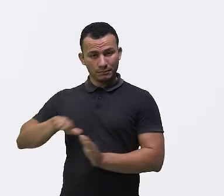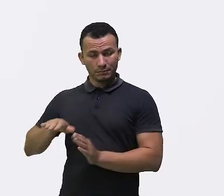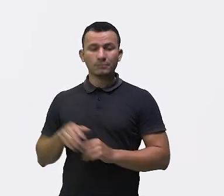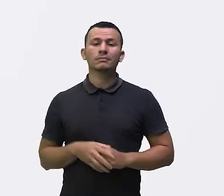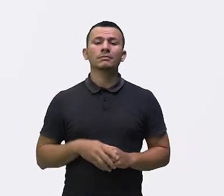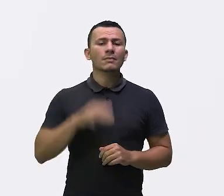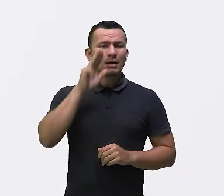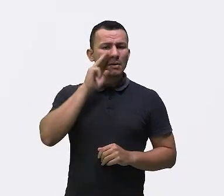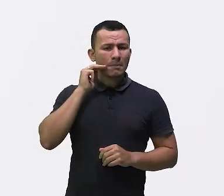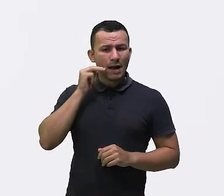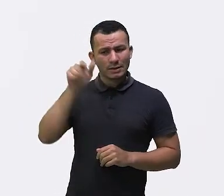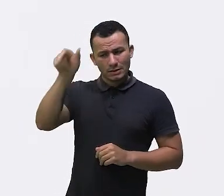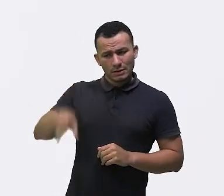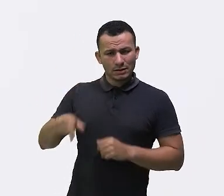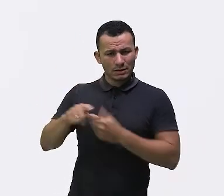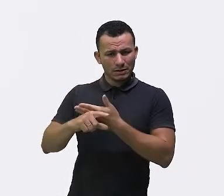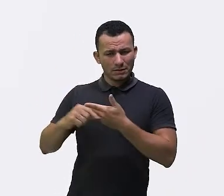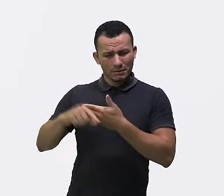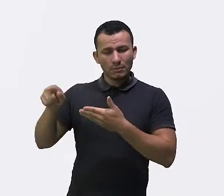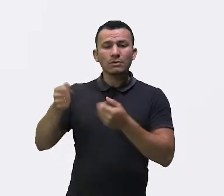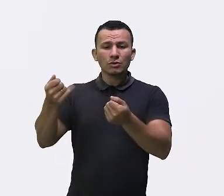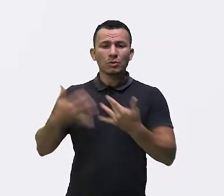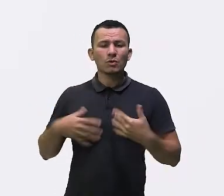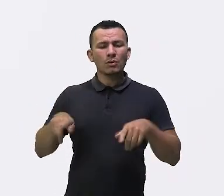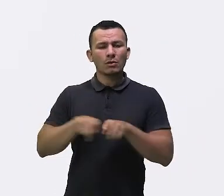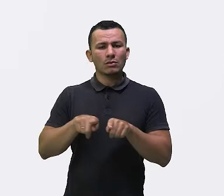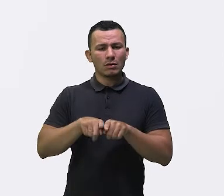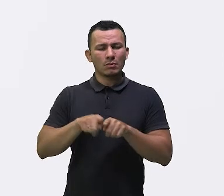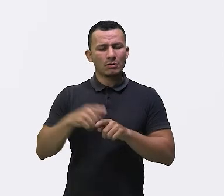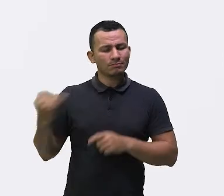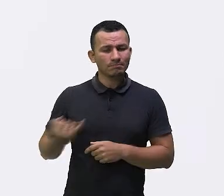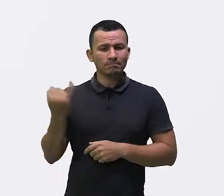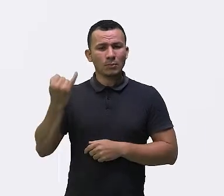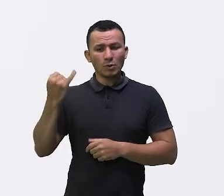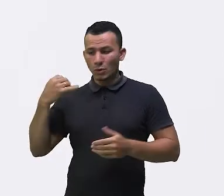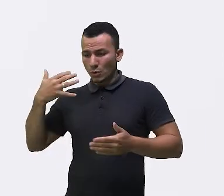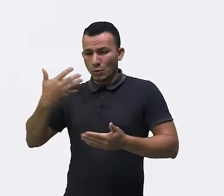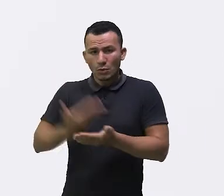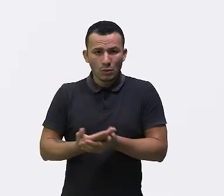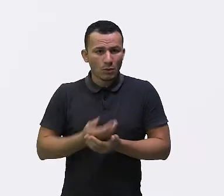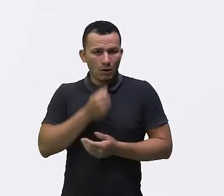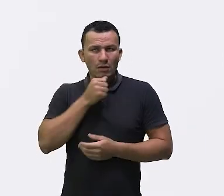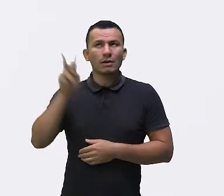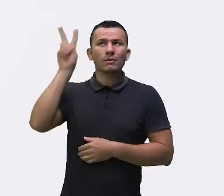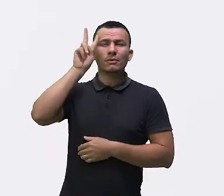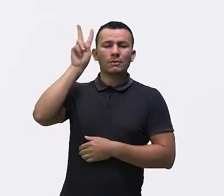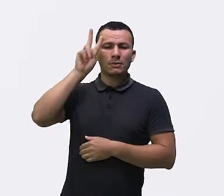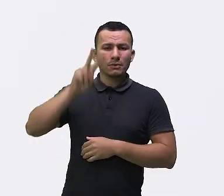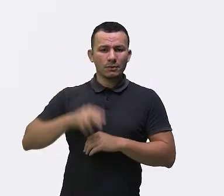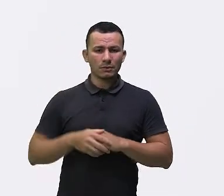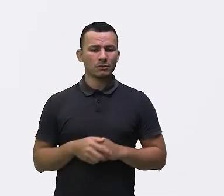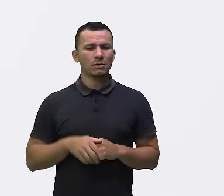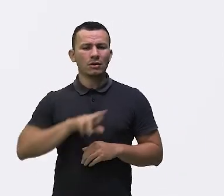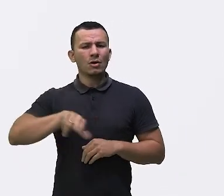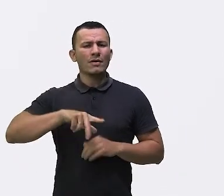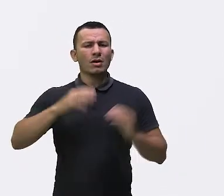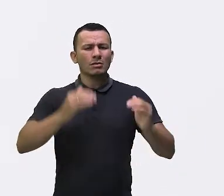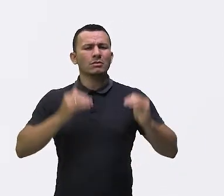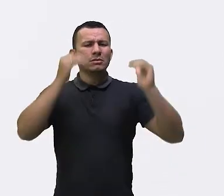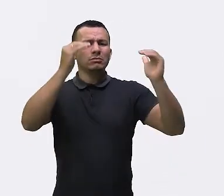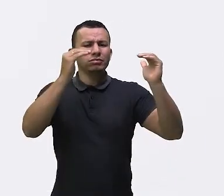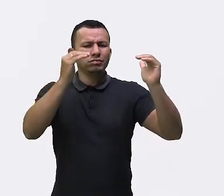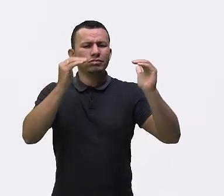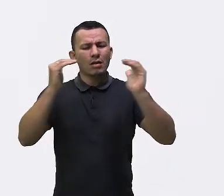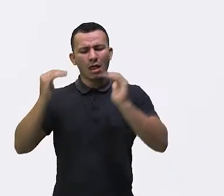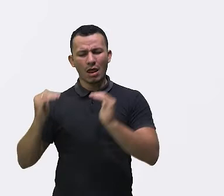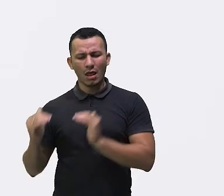um legado muito importante que continua até os dias de hoje, né? Não somente de infraestrutura, mas